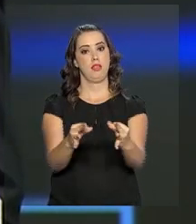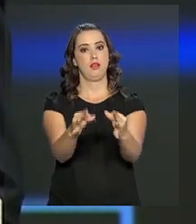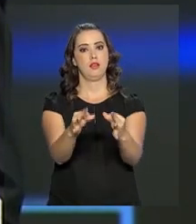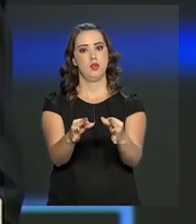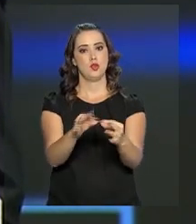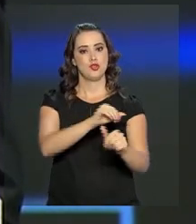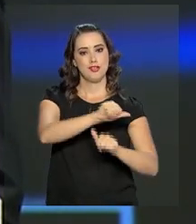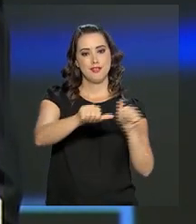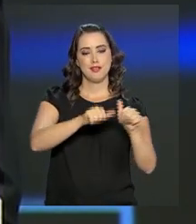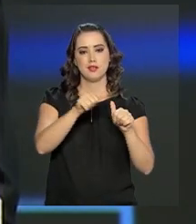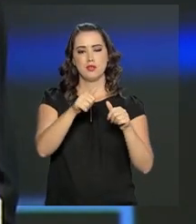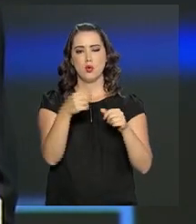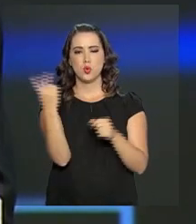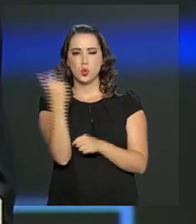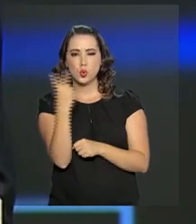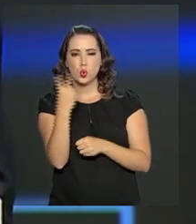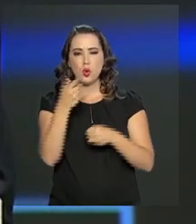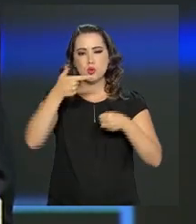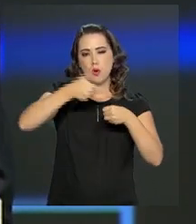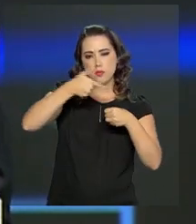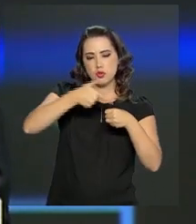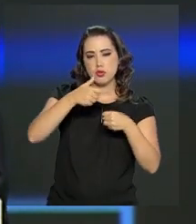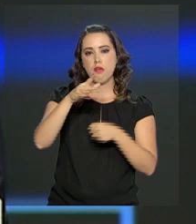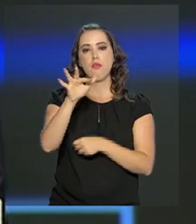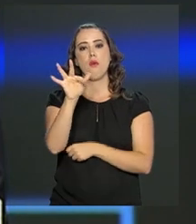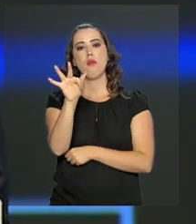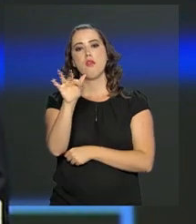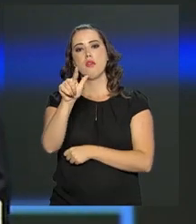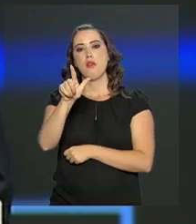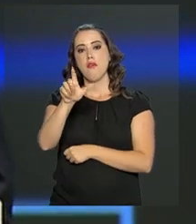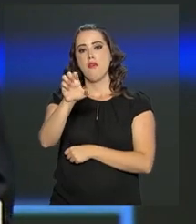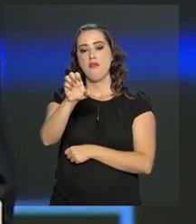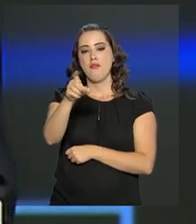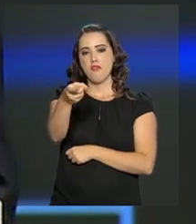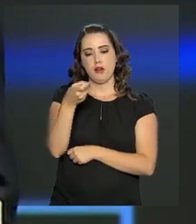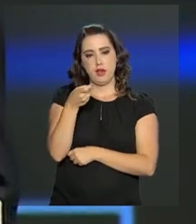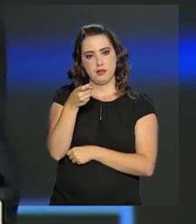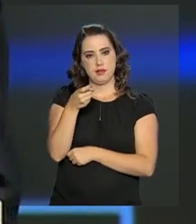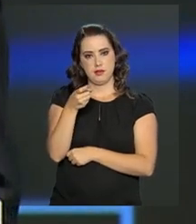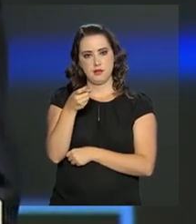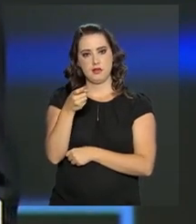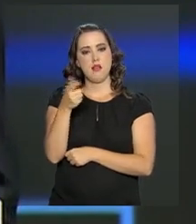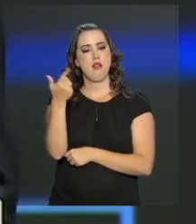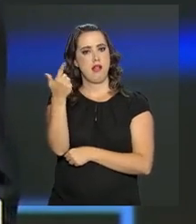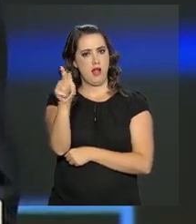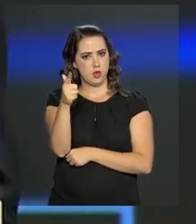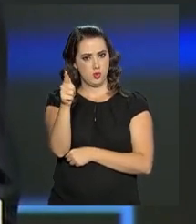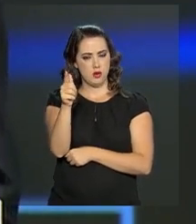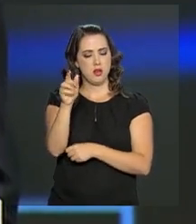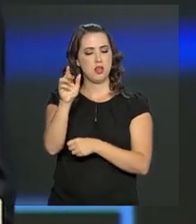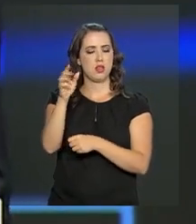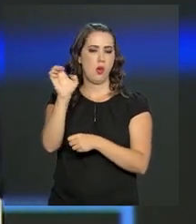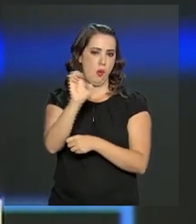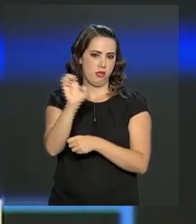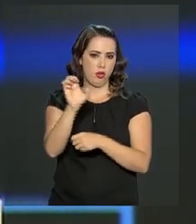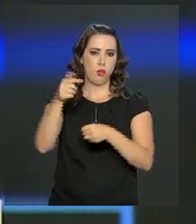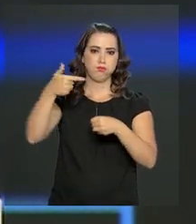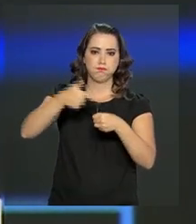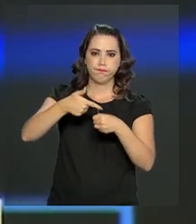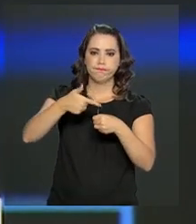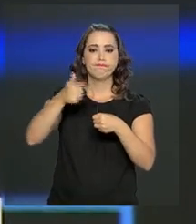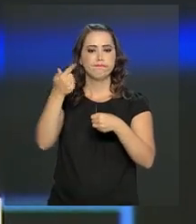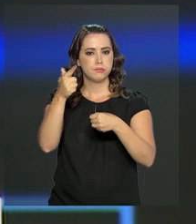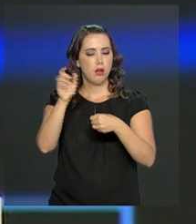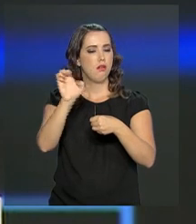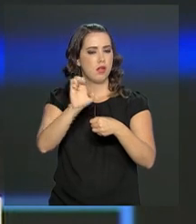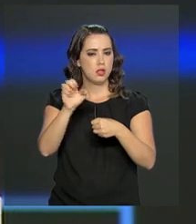Flex. A partir dali surgiu a tecnologia Flex no Brasil e surgiu todo esse mercado